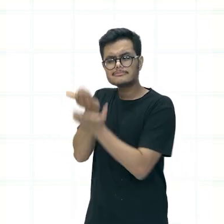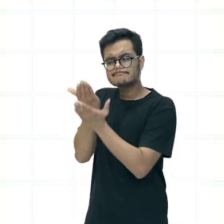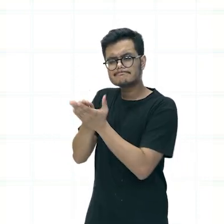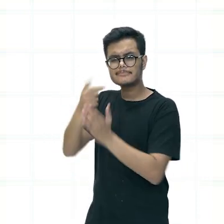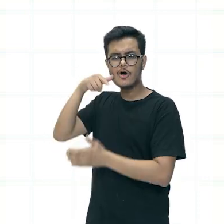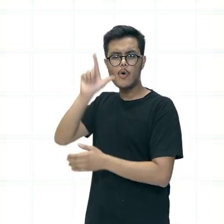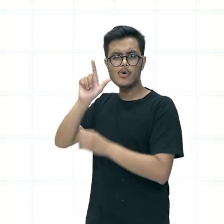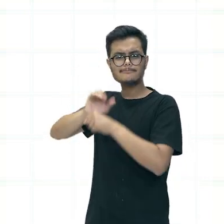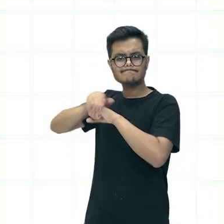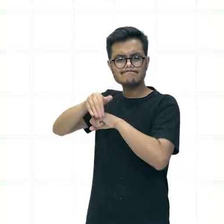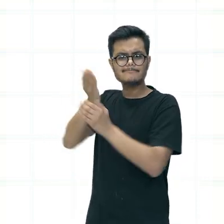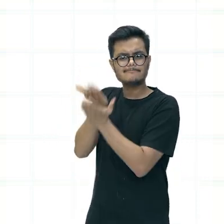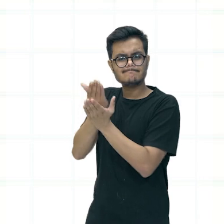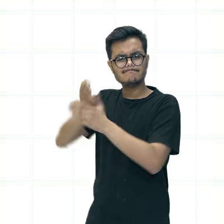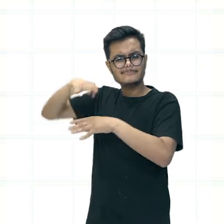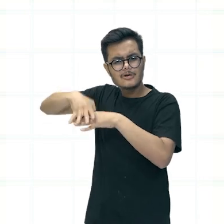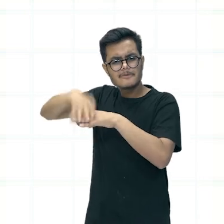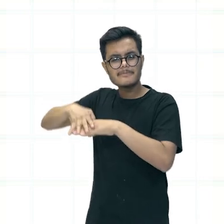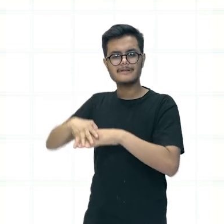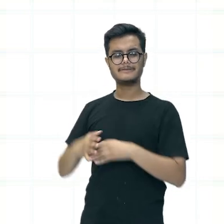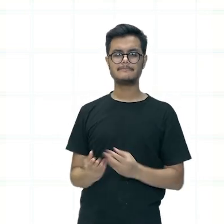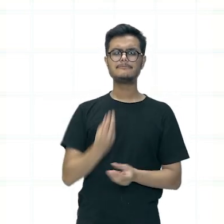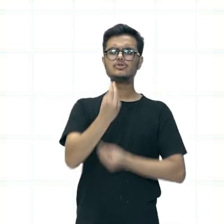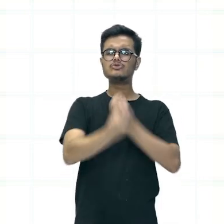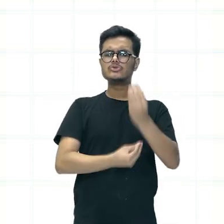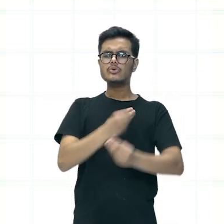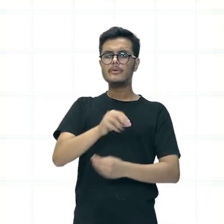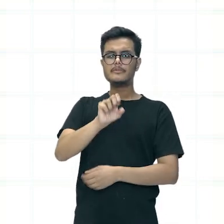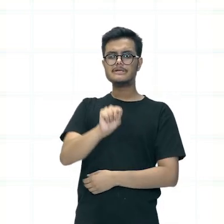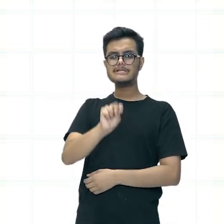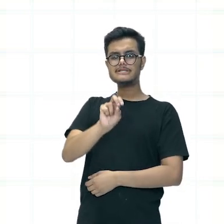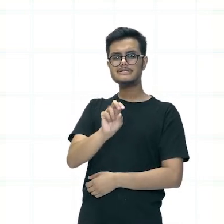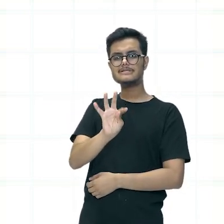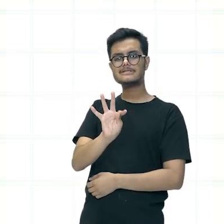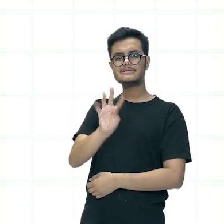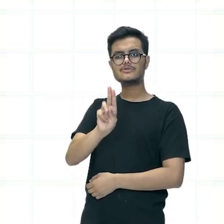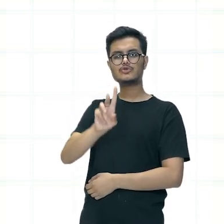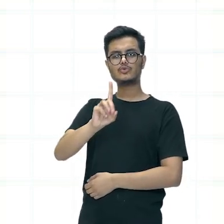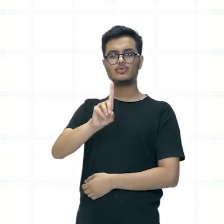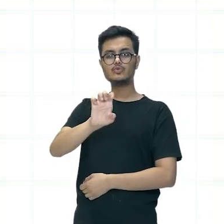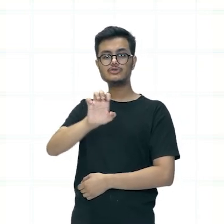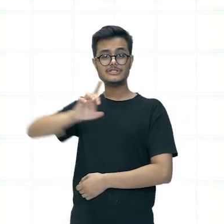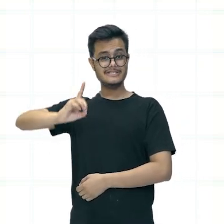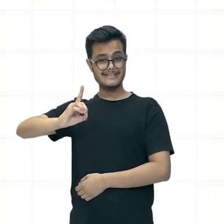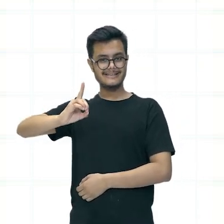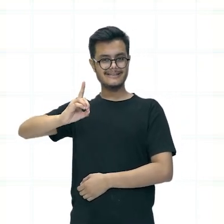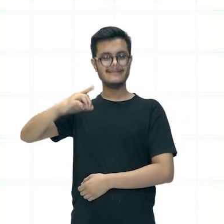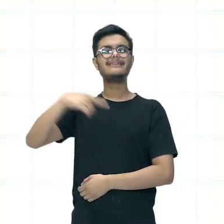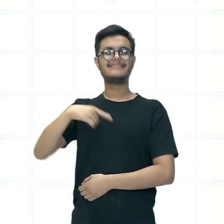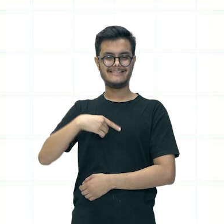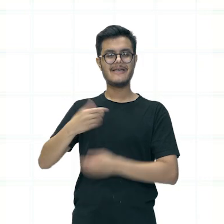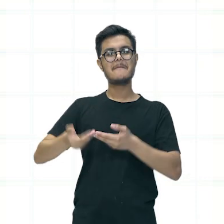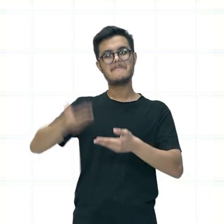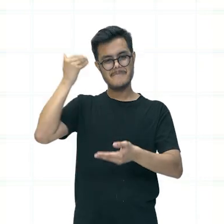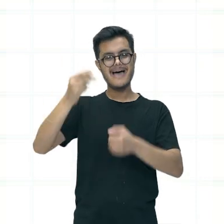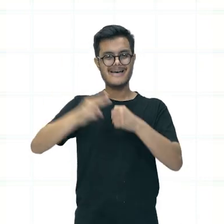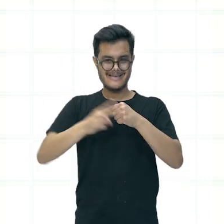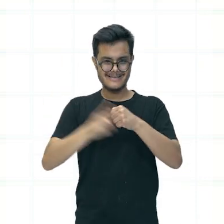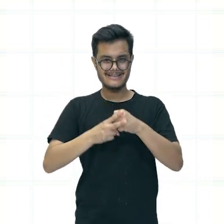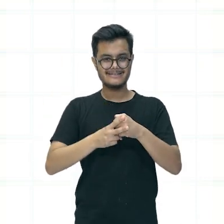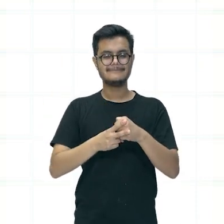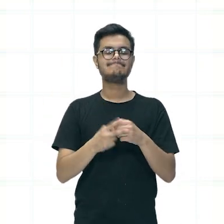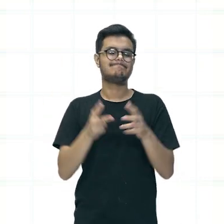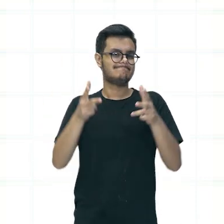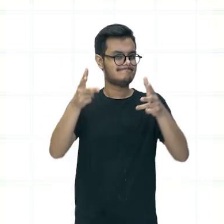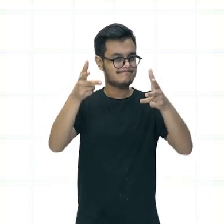à noite. Como é que eu sei que estudou? Porque aqui eu tenho passado do verbo na